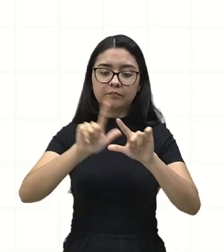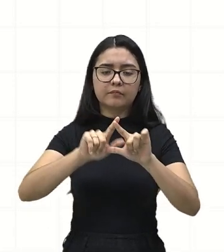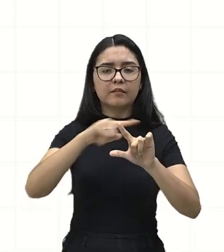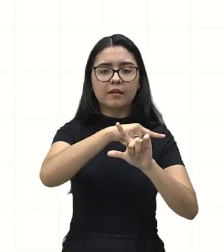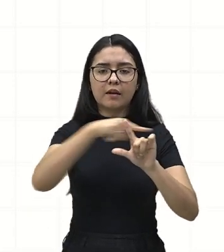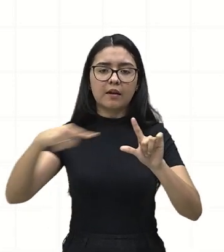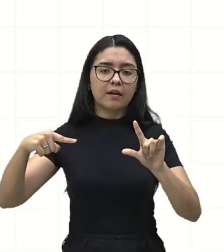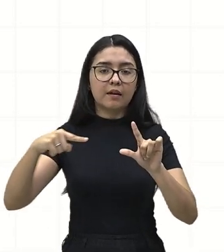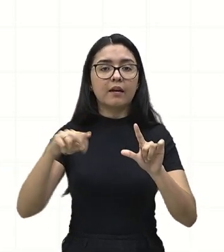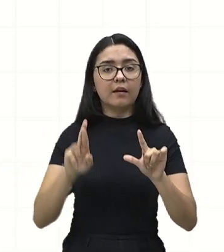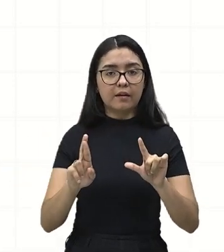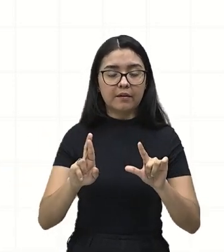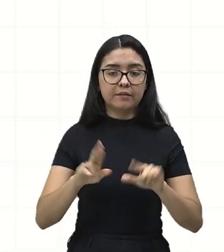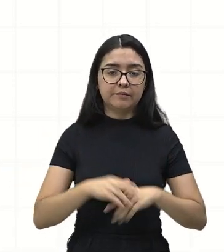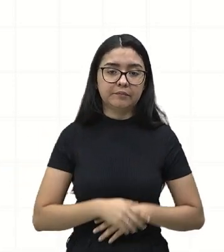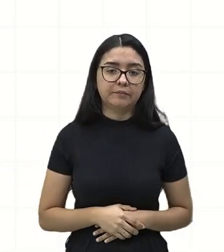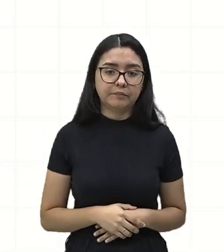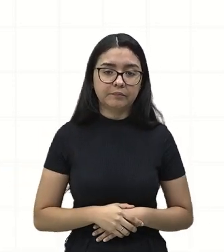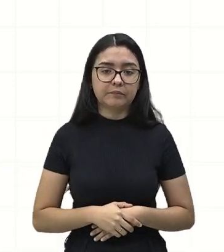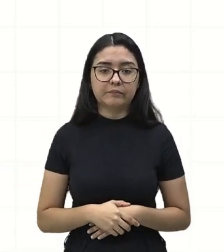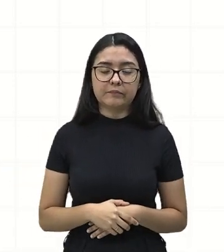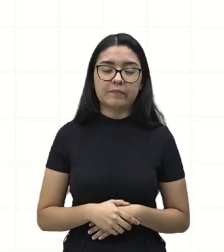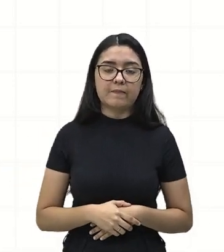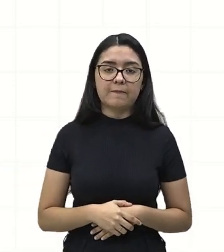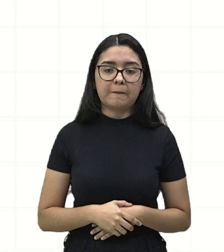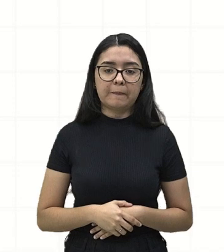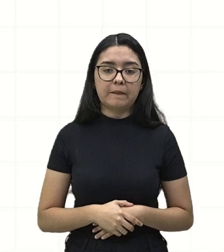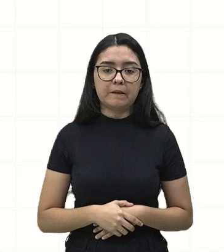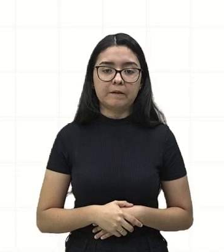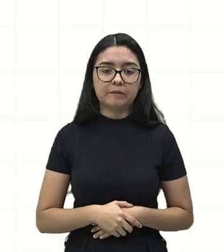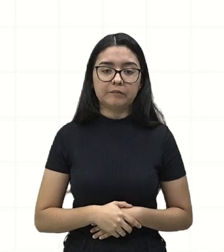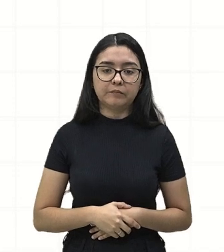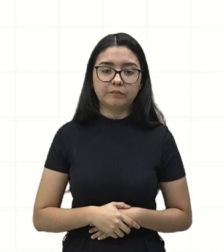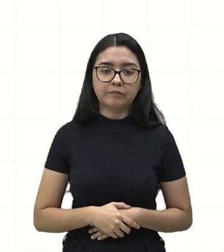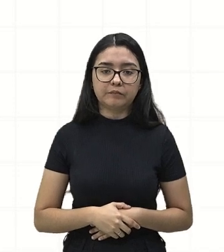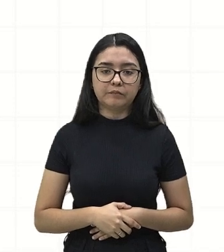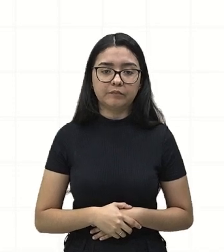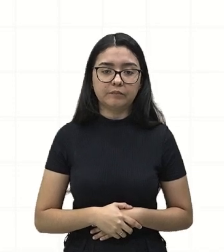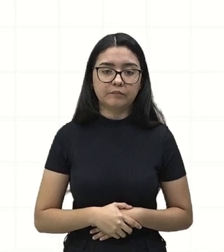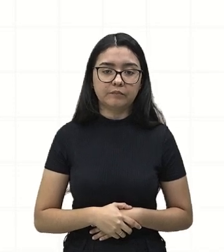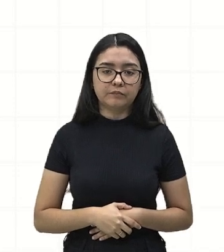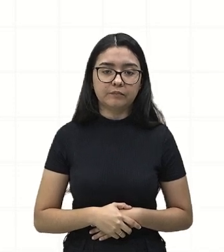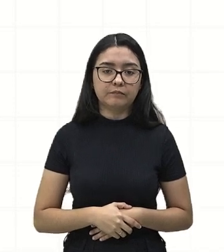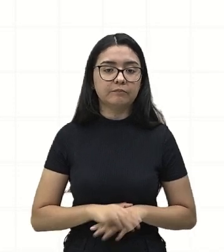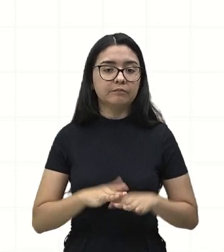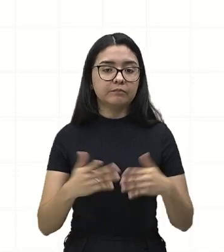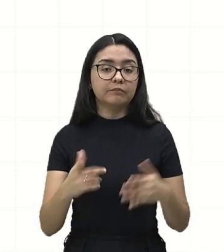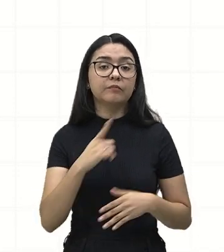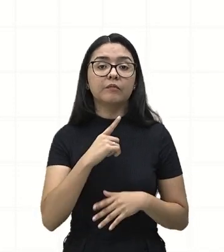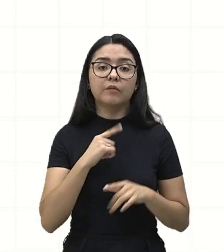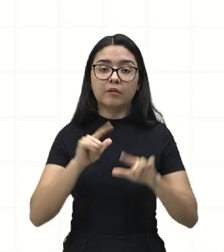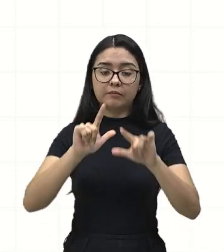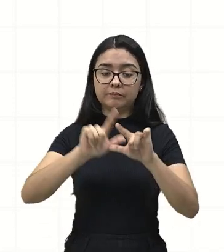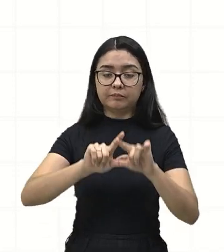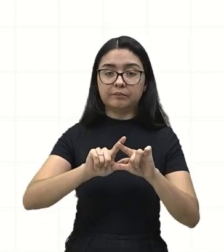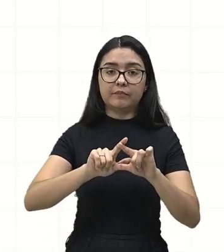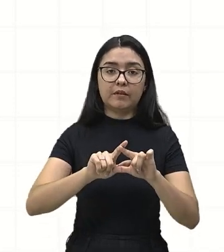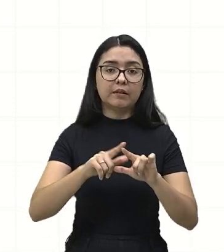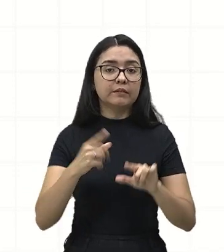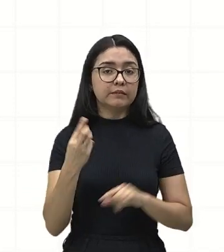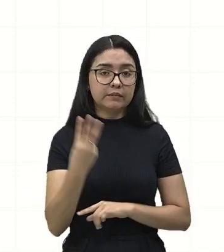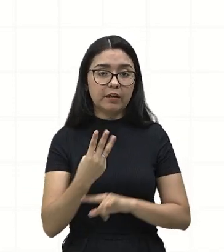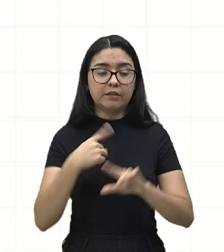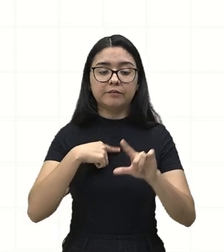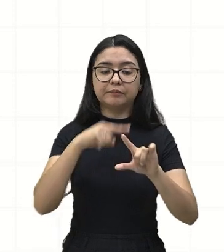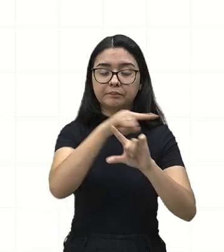bem? Então, se traçarmos pelo vértice A uma reta S, paralela a R, nós obteremos 3 retas, porque já tem o lado